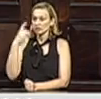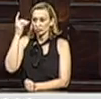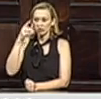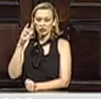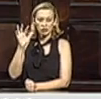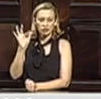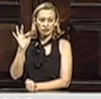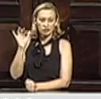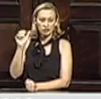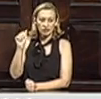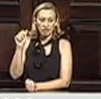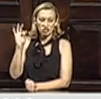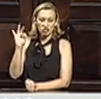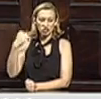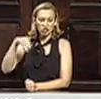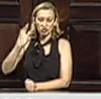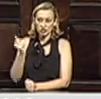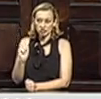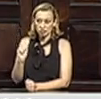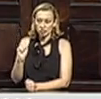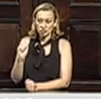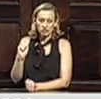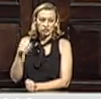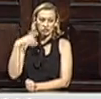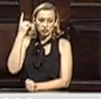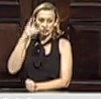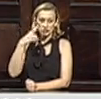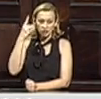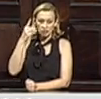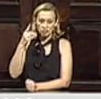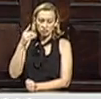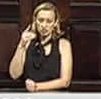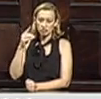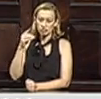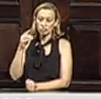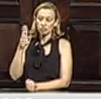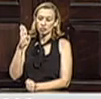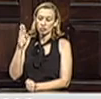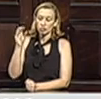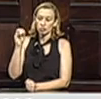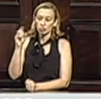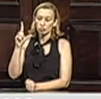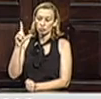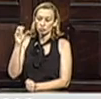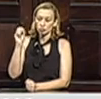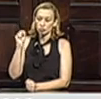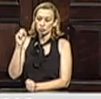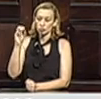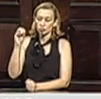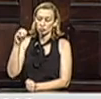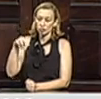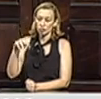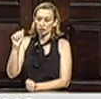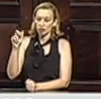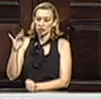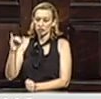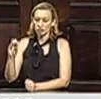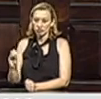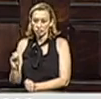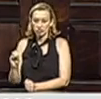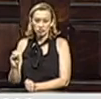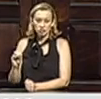presidente. Deputado Felipe Soares, Flávio Bolsonaro, Geraldo Moreira, Geraldo Pudim, Gilberto